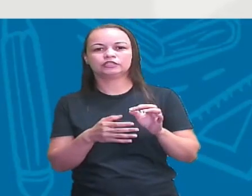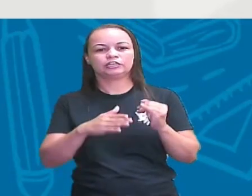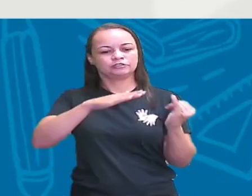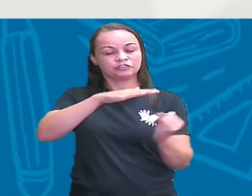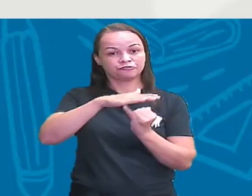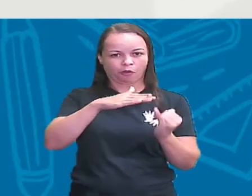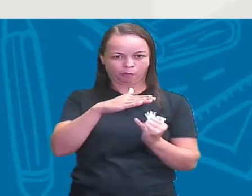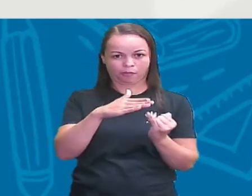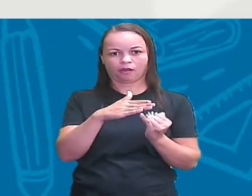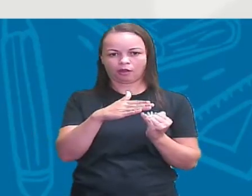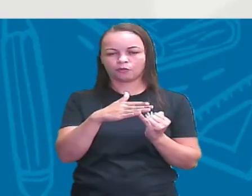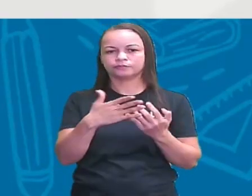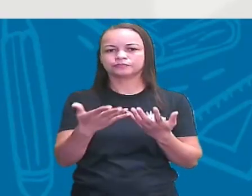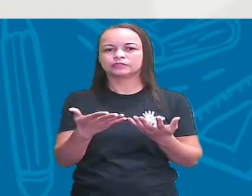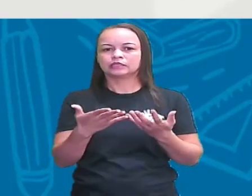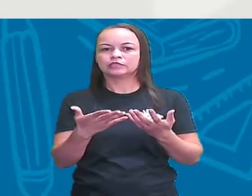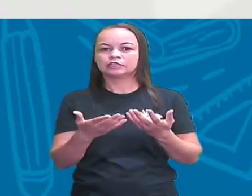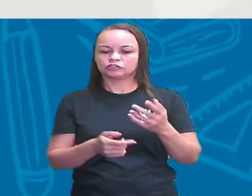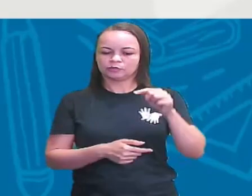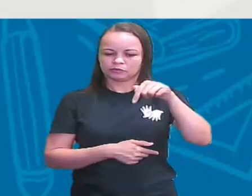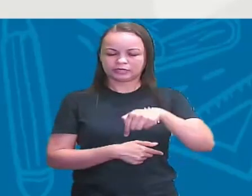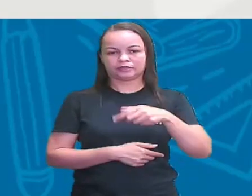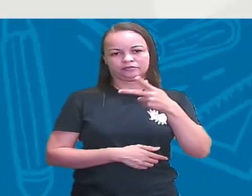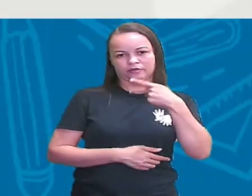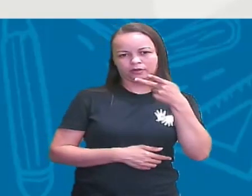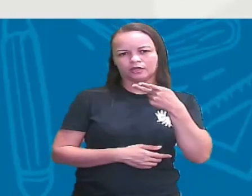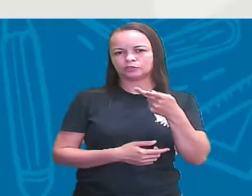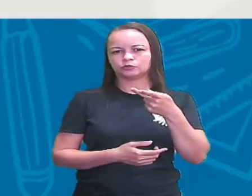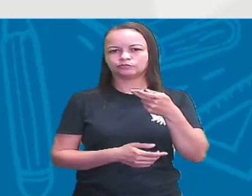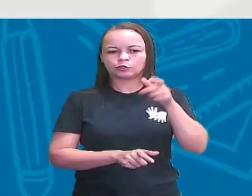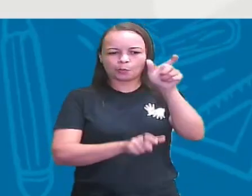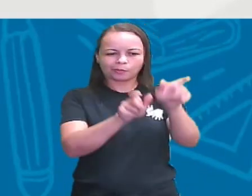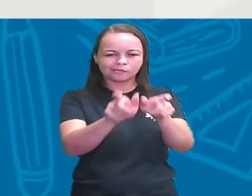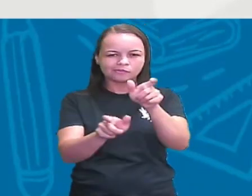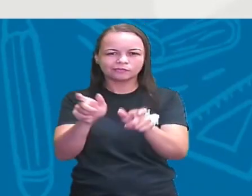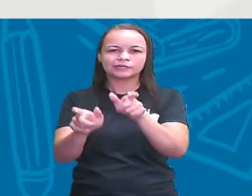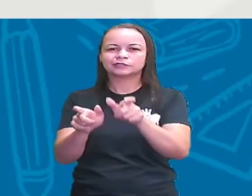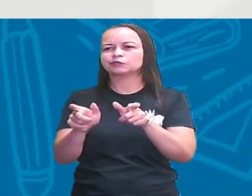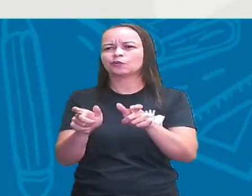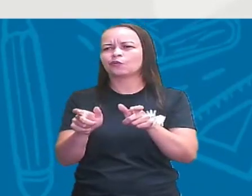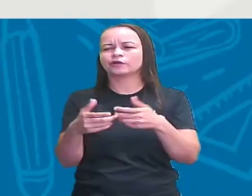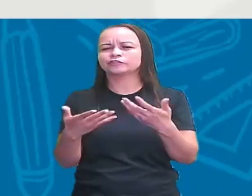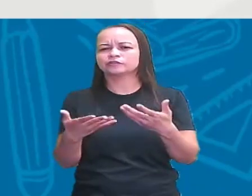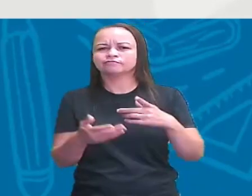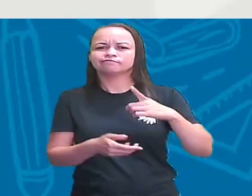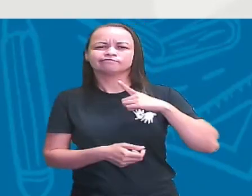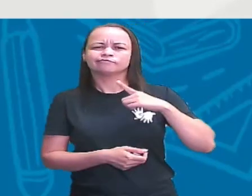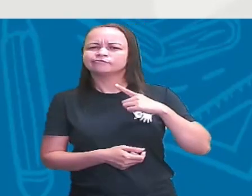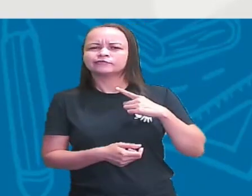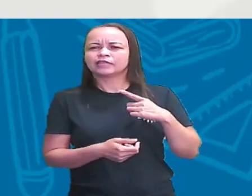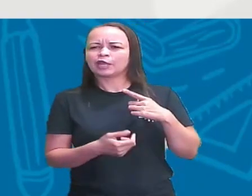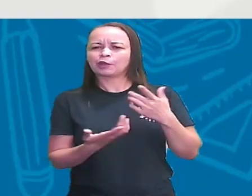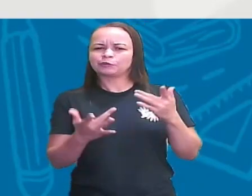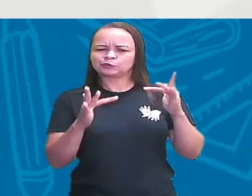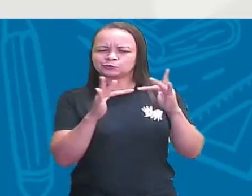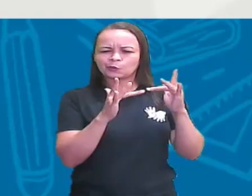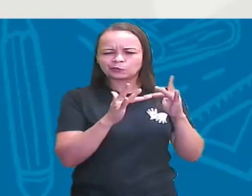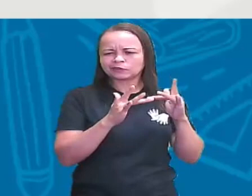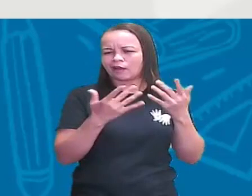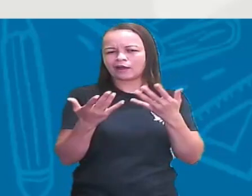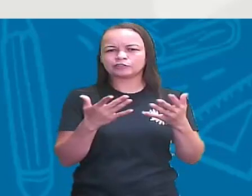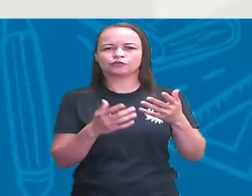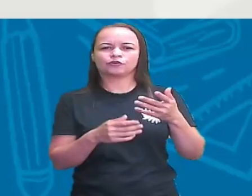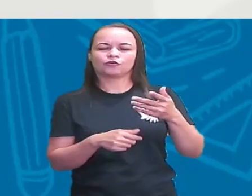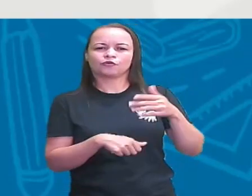em que estamos aqui falando com gente com qual temos intimidade, né? Eu conversando com a